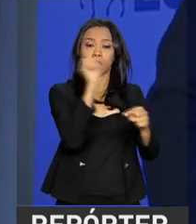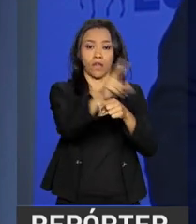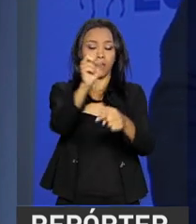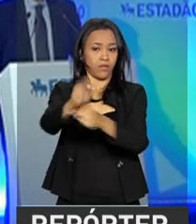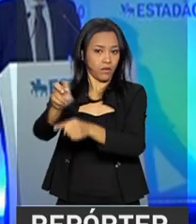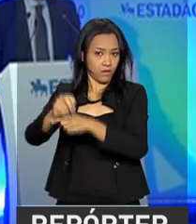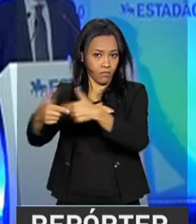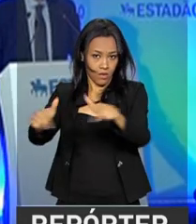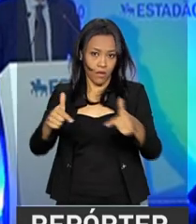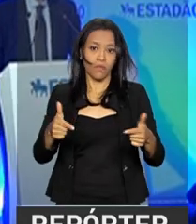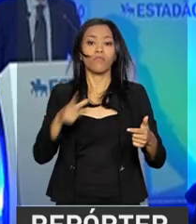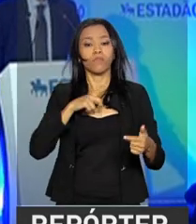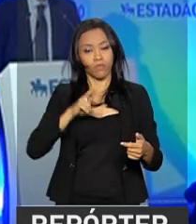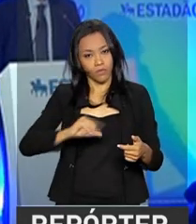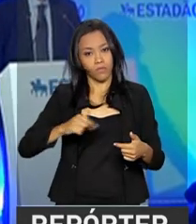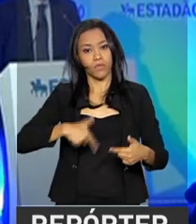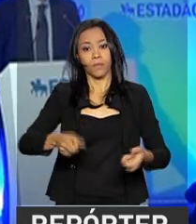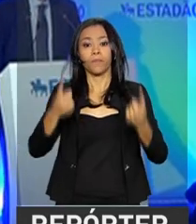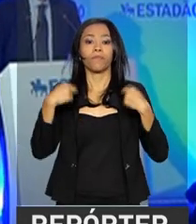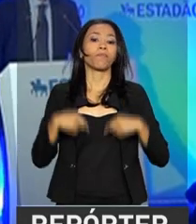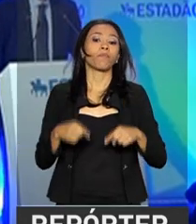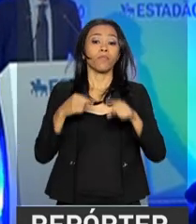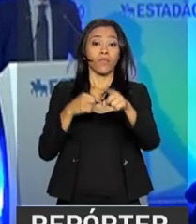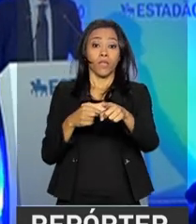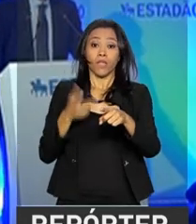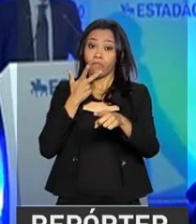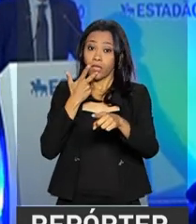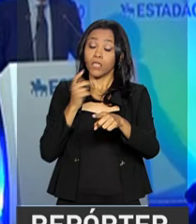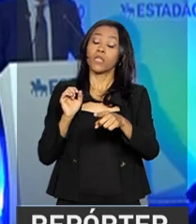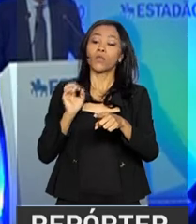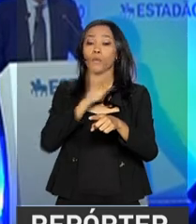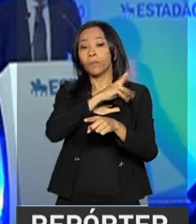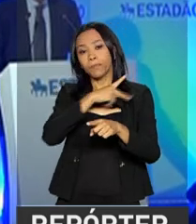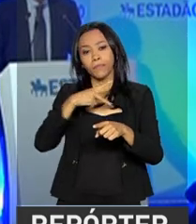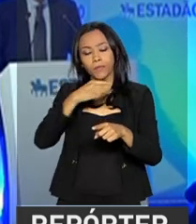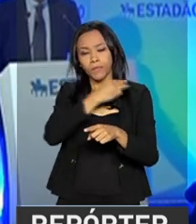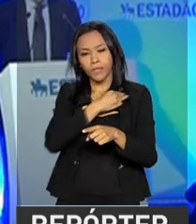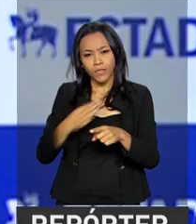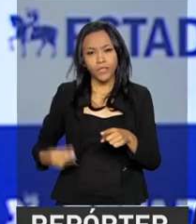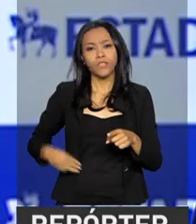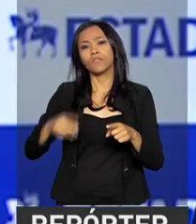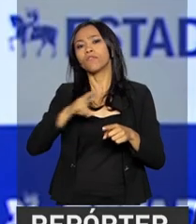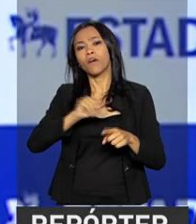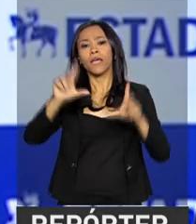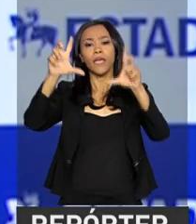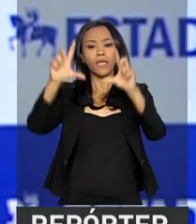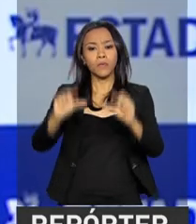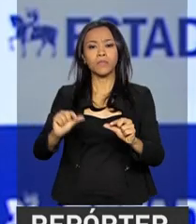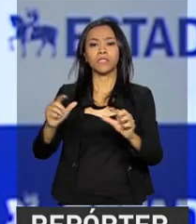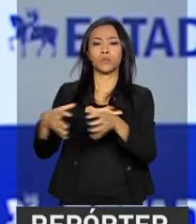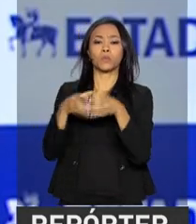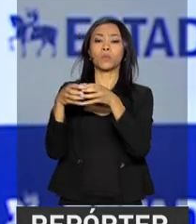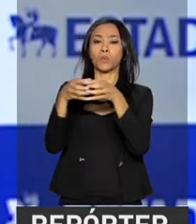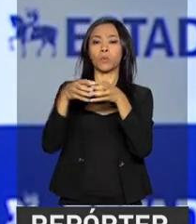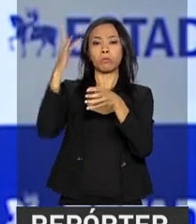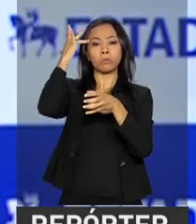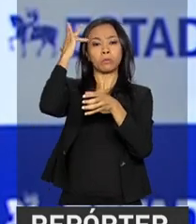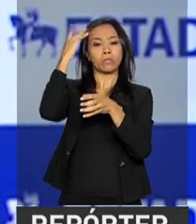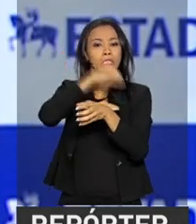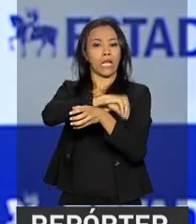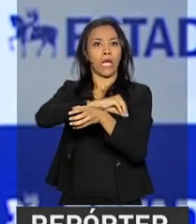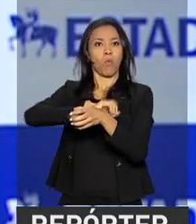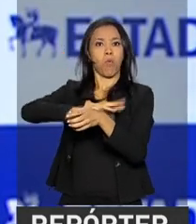abundância ainda segundo o ministro a aprovação da reforma vai reduzir prevê régia uma sociedade em que haja